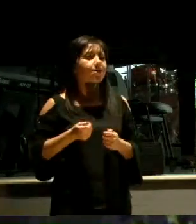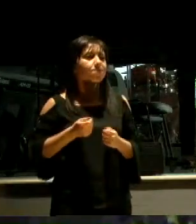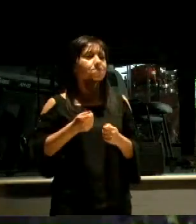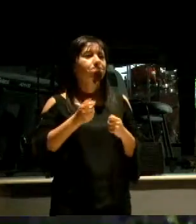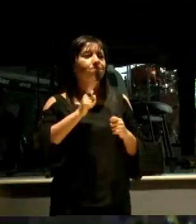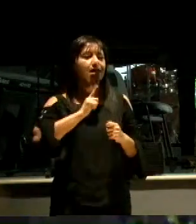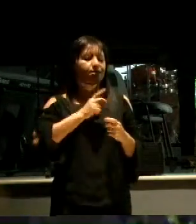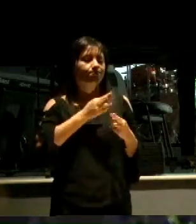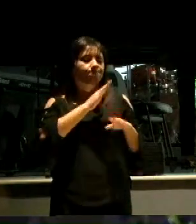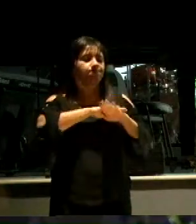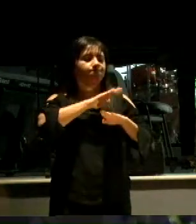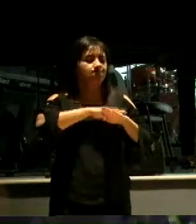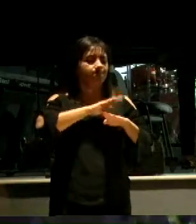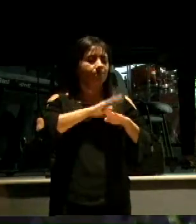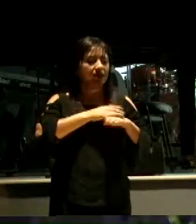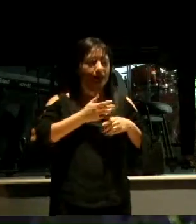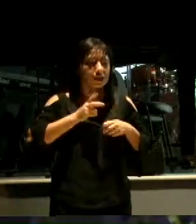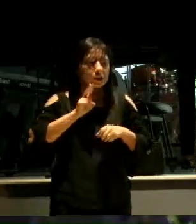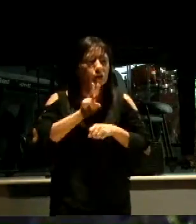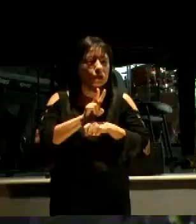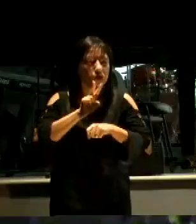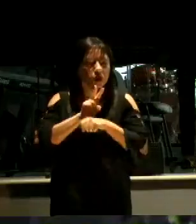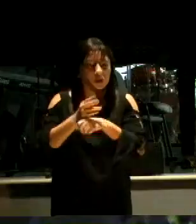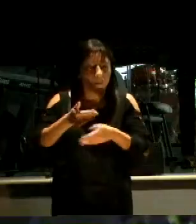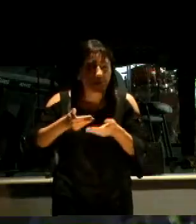for assim, Deus vai te levantar.